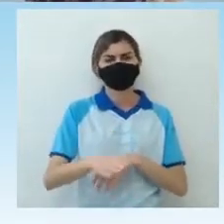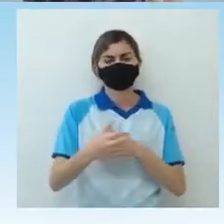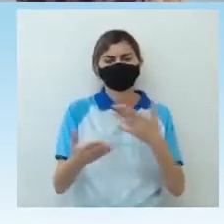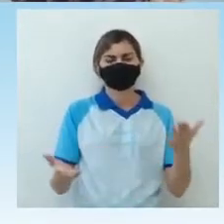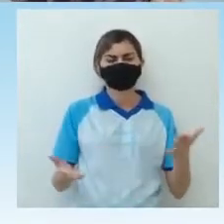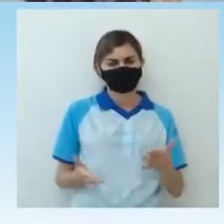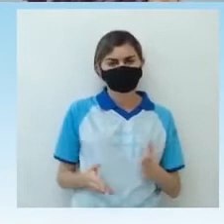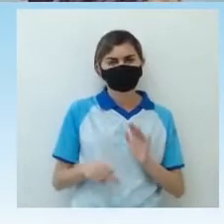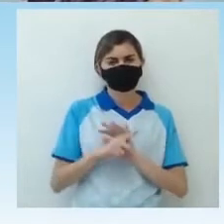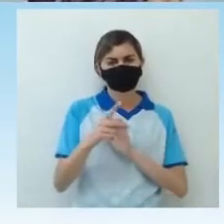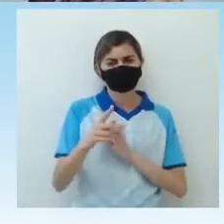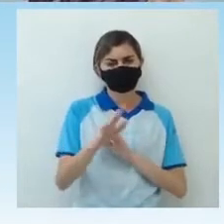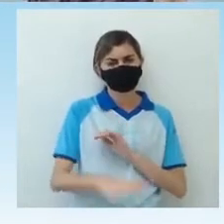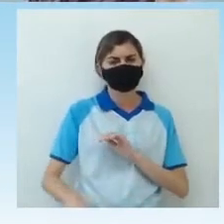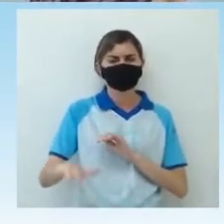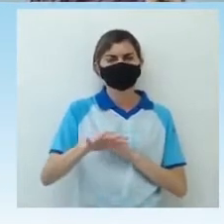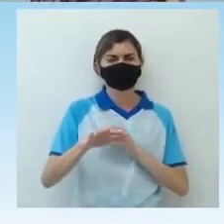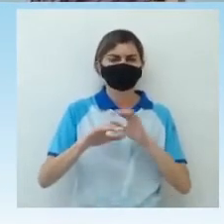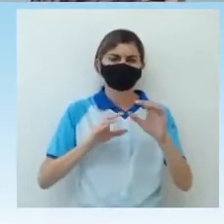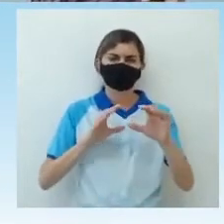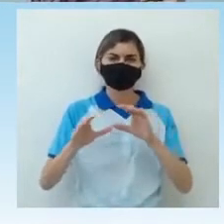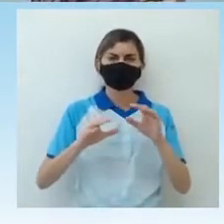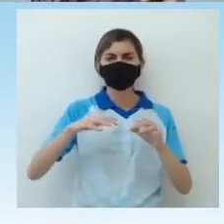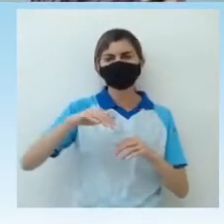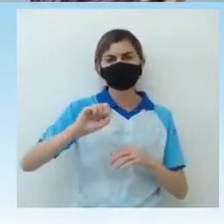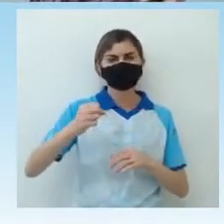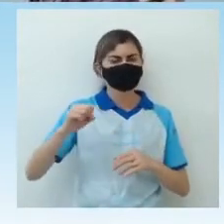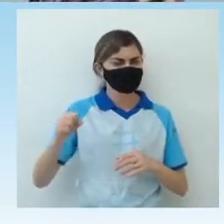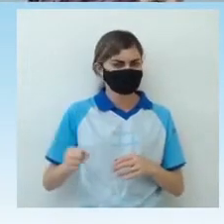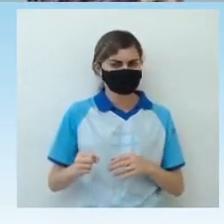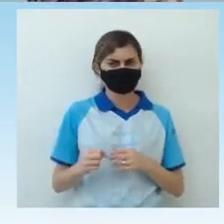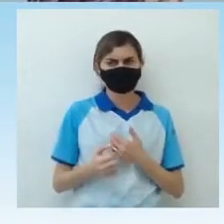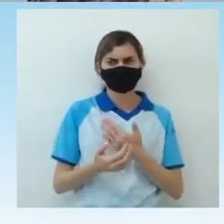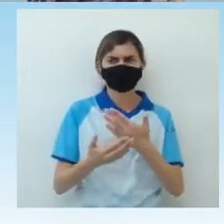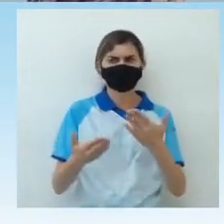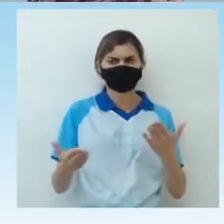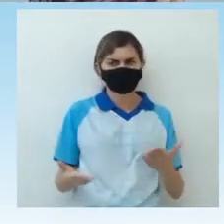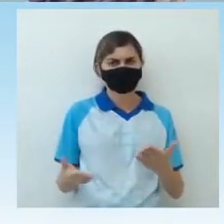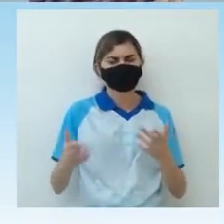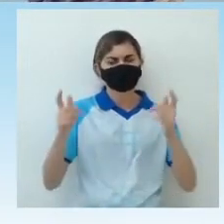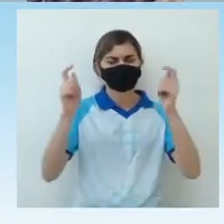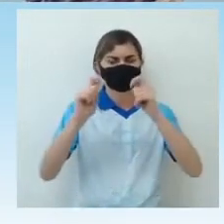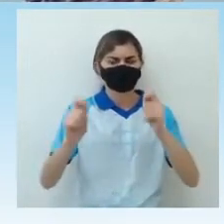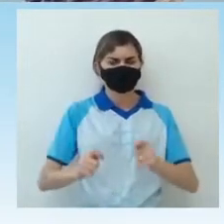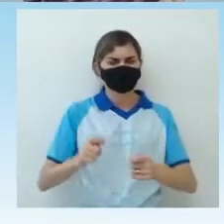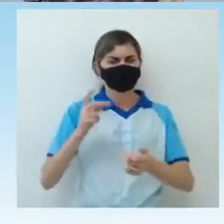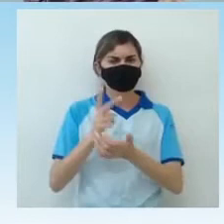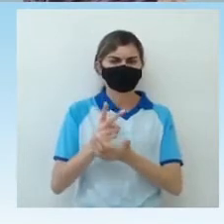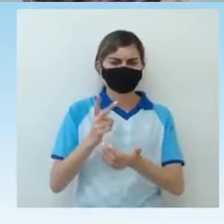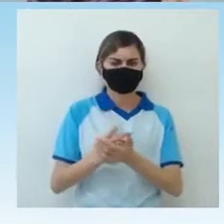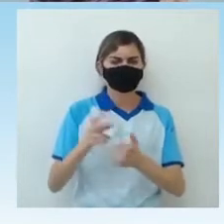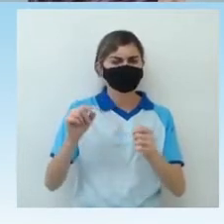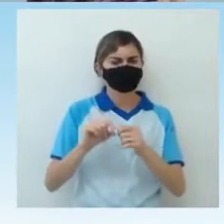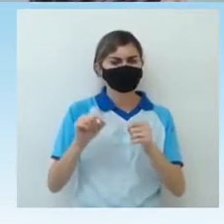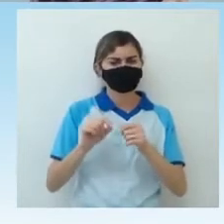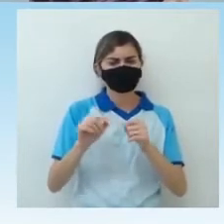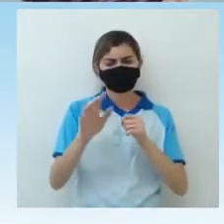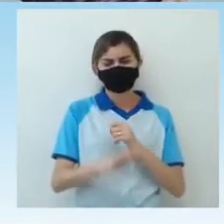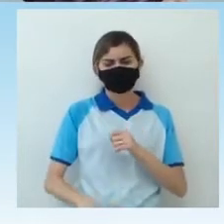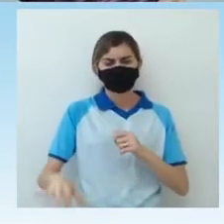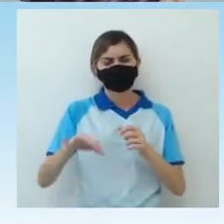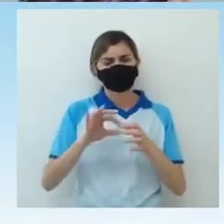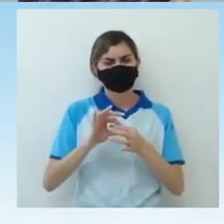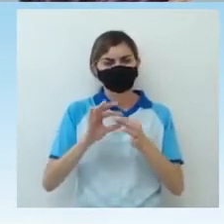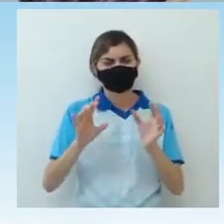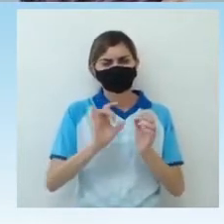como parte desse meio de comunicação de massa. E a arte sempre foi feita com os meios disponíveis